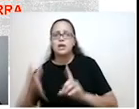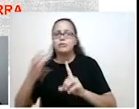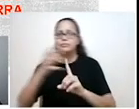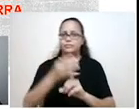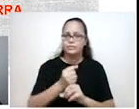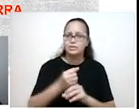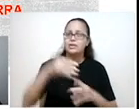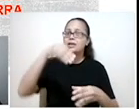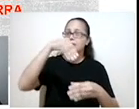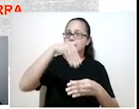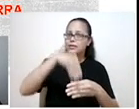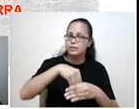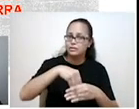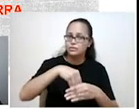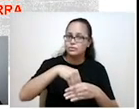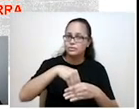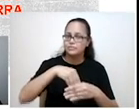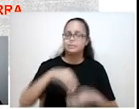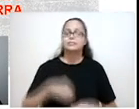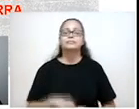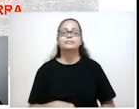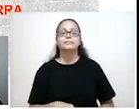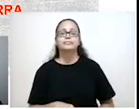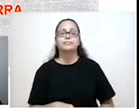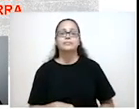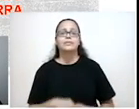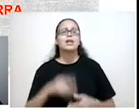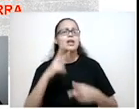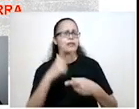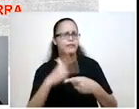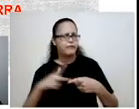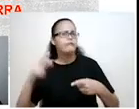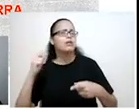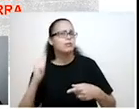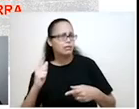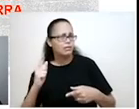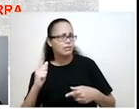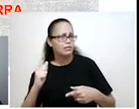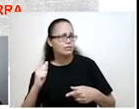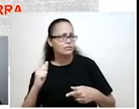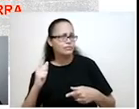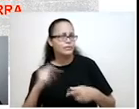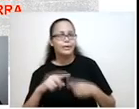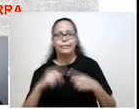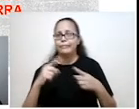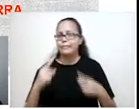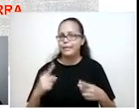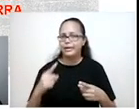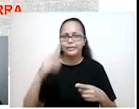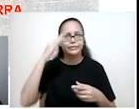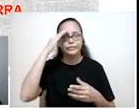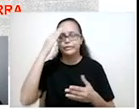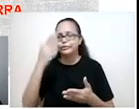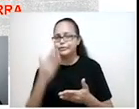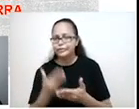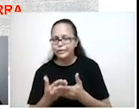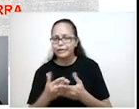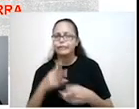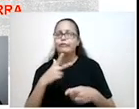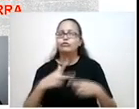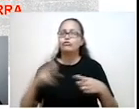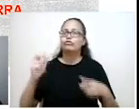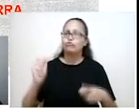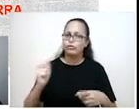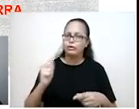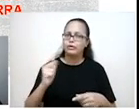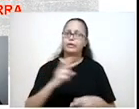eleições parlamentares. E venceram. Inconformados com a vitória dos republicanos,